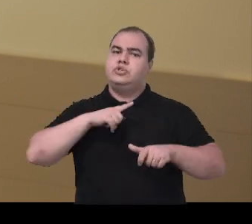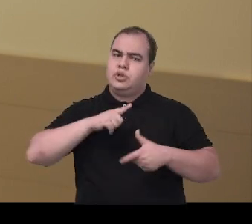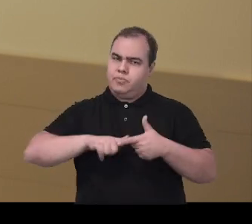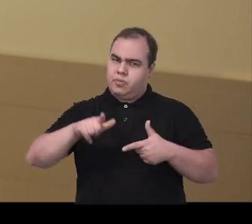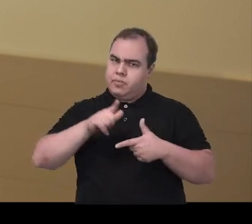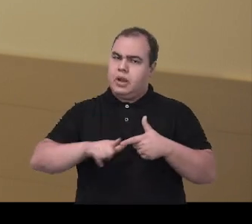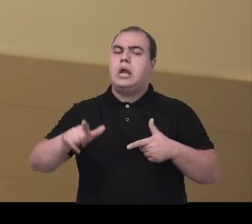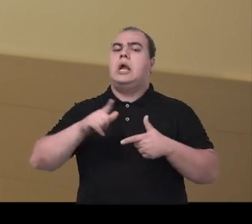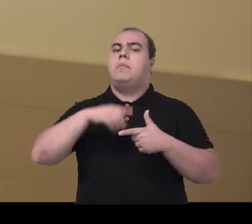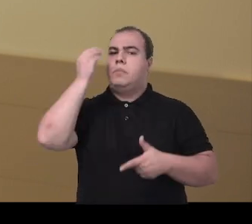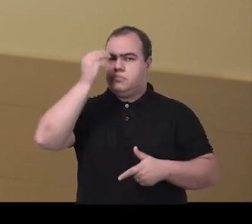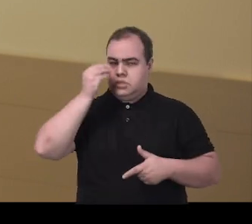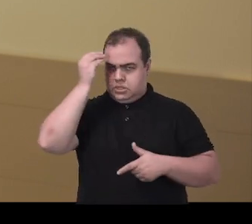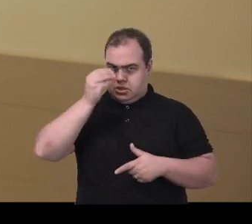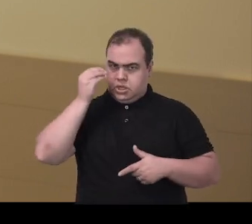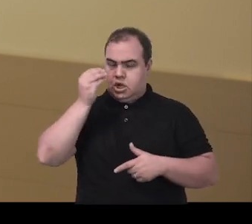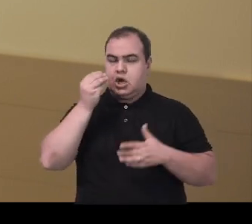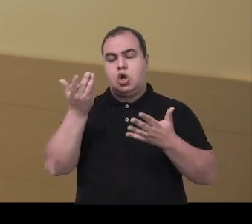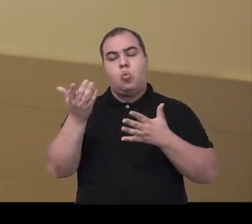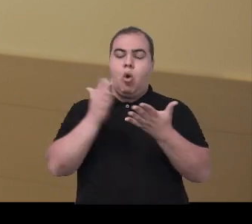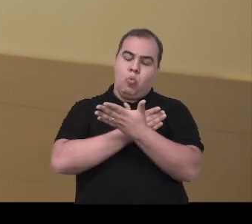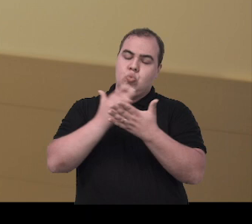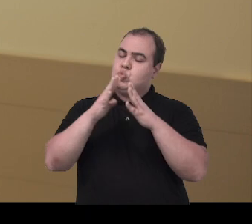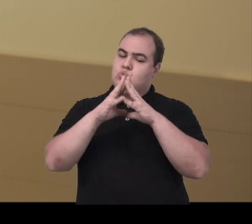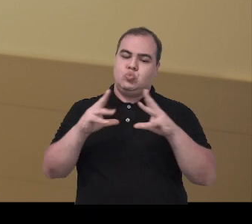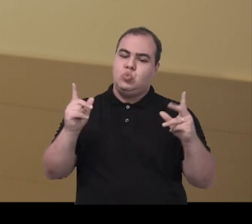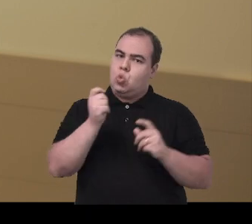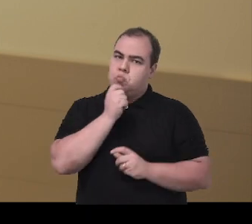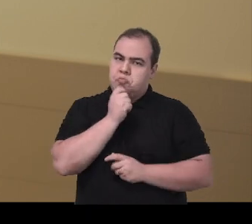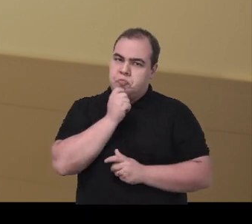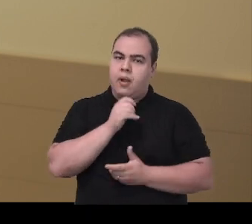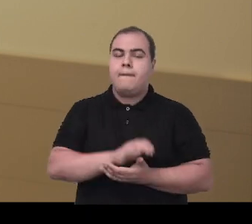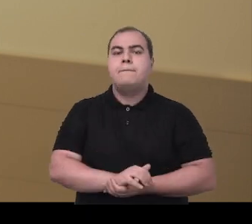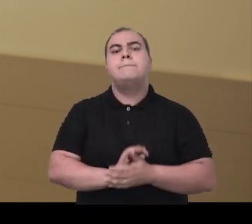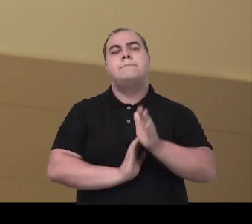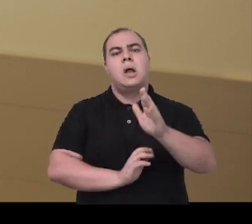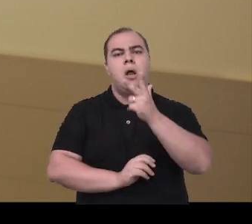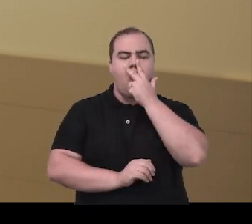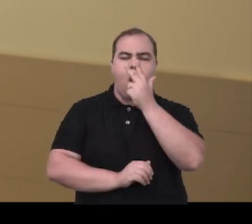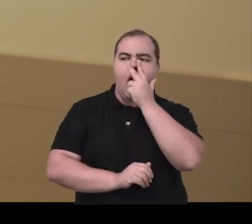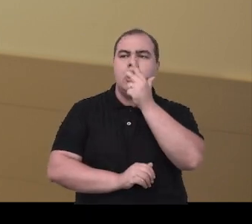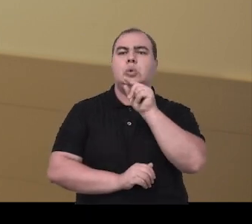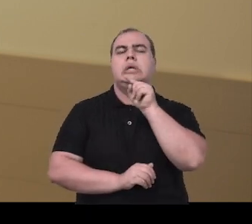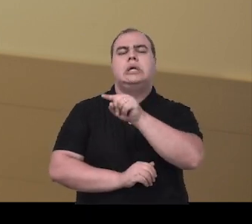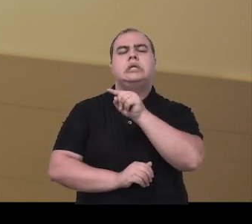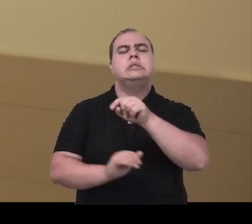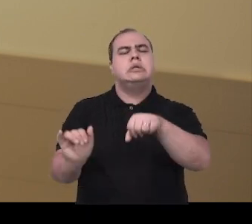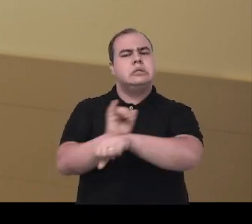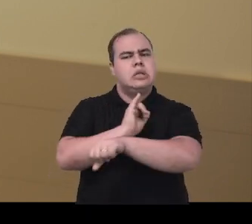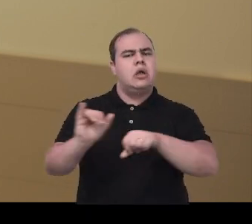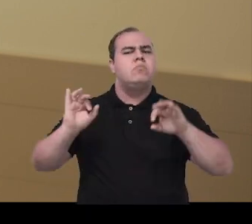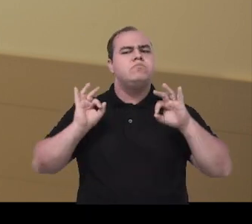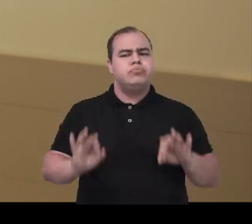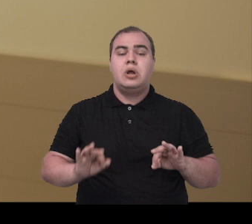com algum transtorno psíquico, né? Ninguém se curou do seu transtorno, e eu acho que esse é o